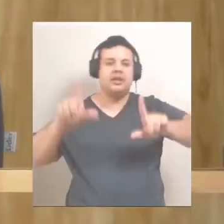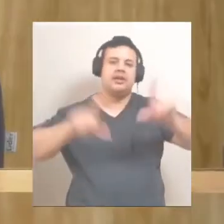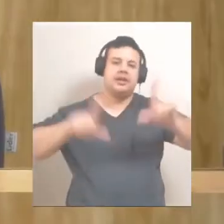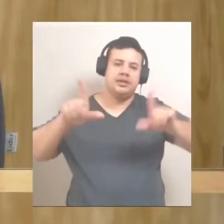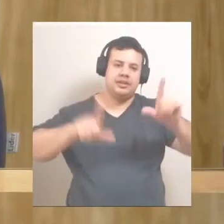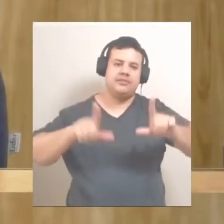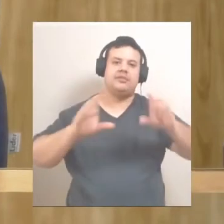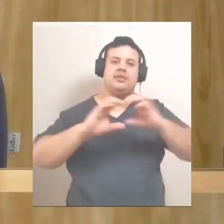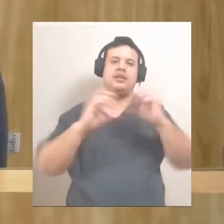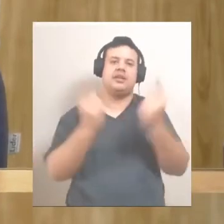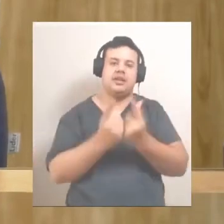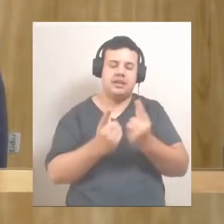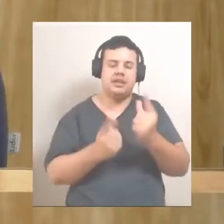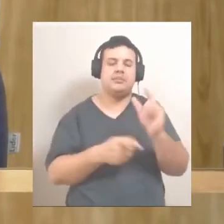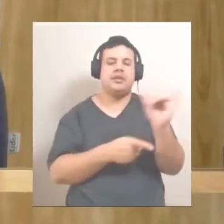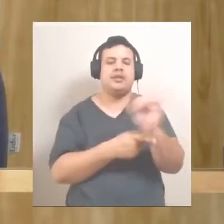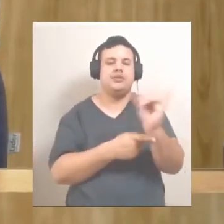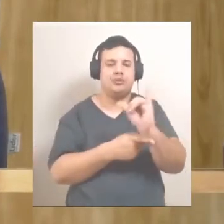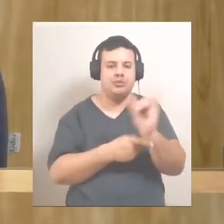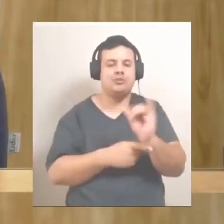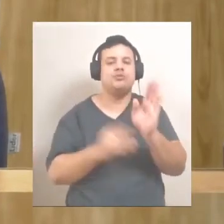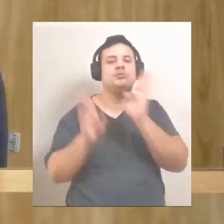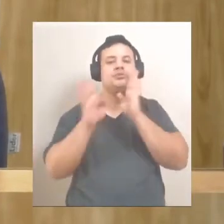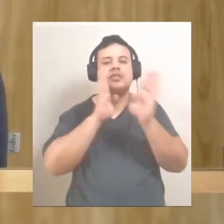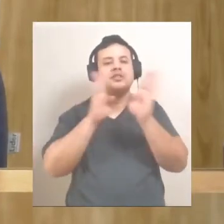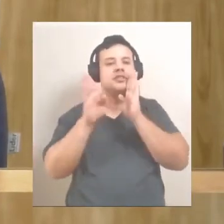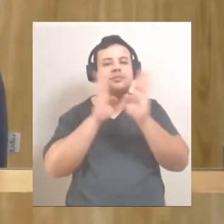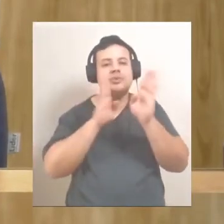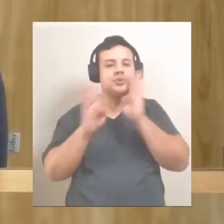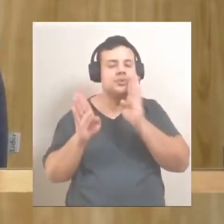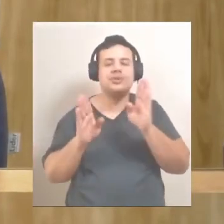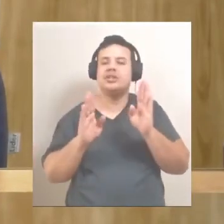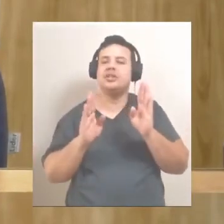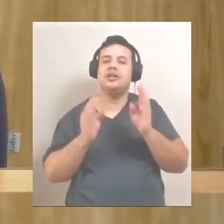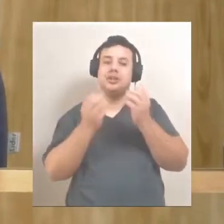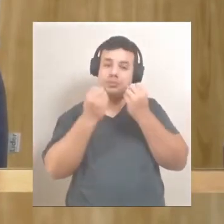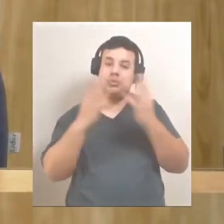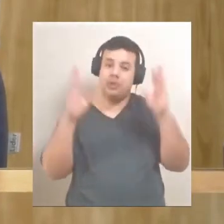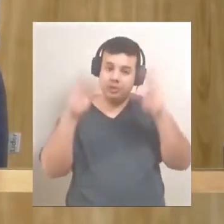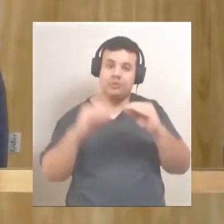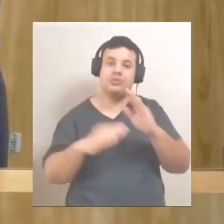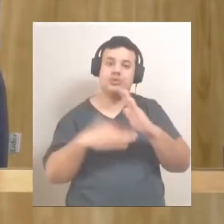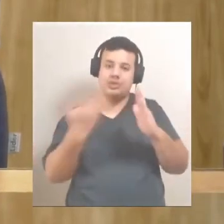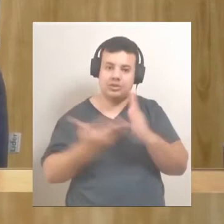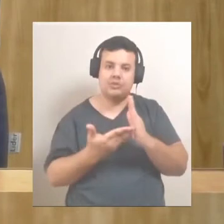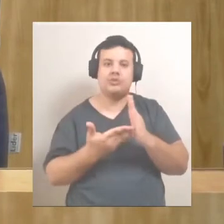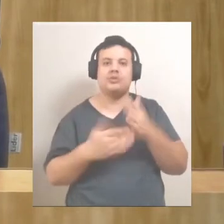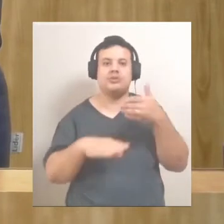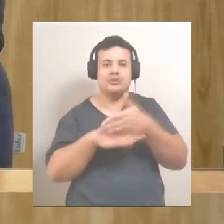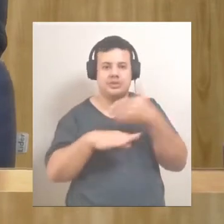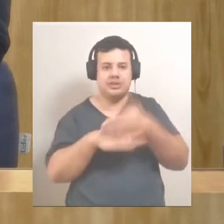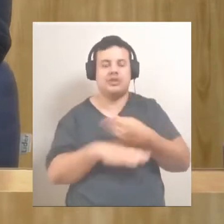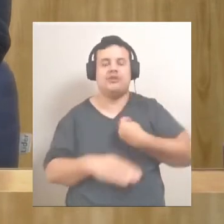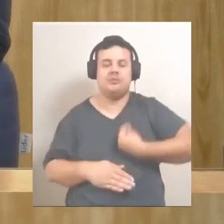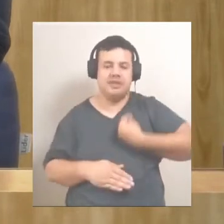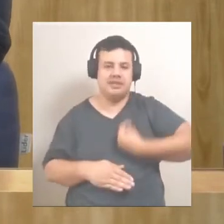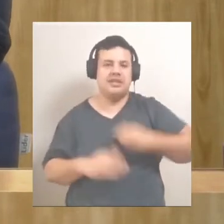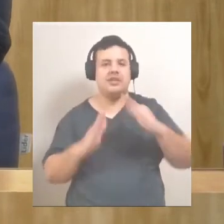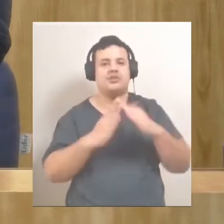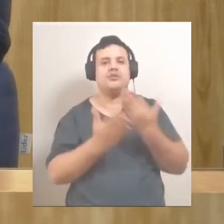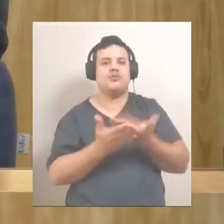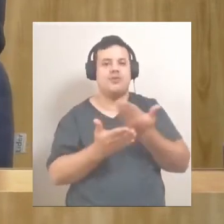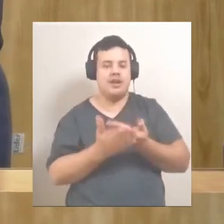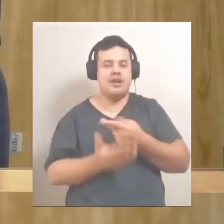pelo YouTube, Facebook. Boa noite a todos aqueles que estão presentes aí no Colégio Padre Moy, me dando aqui